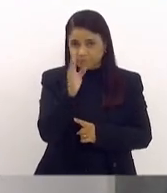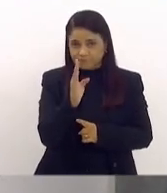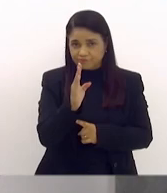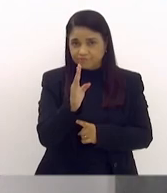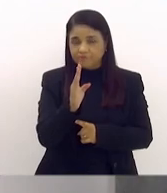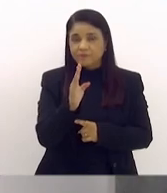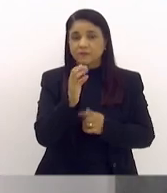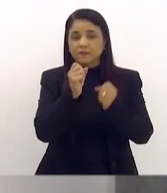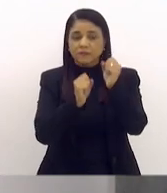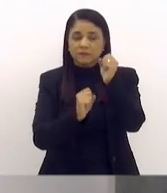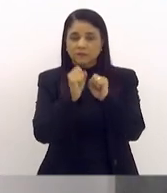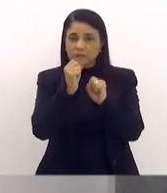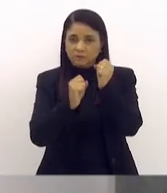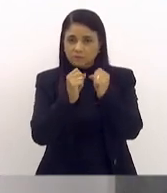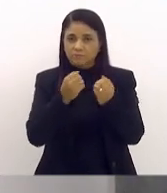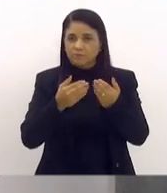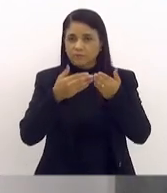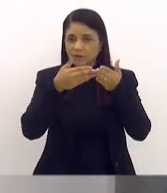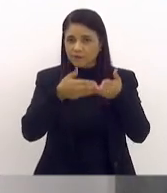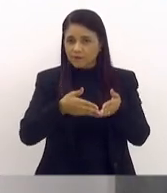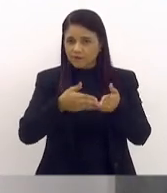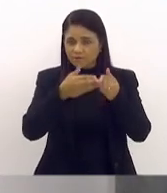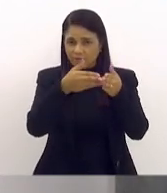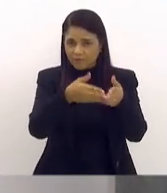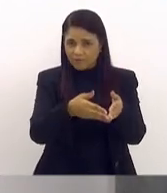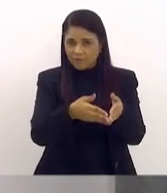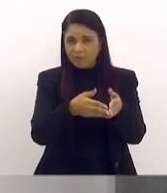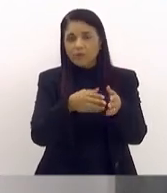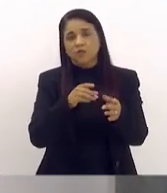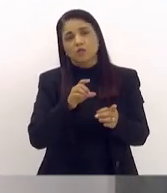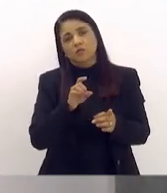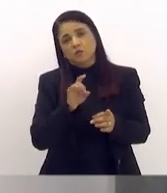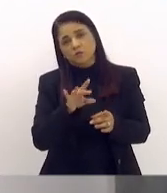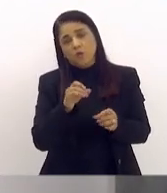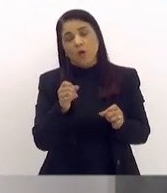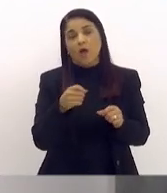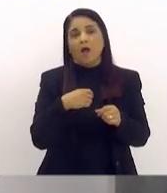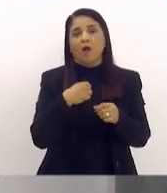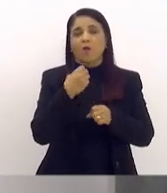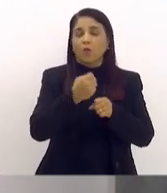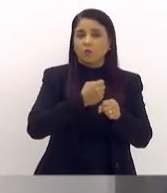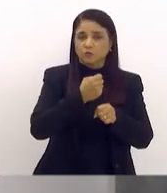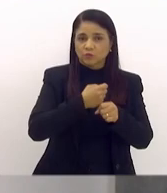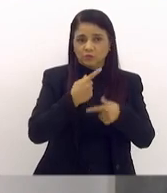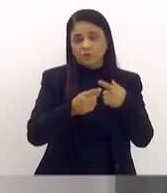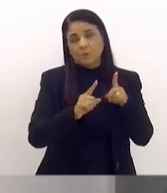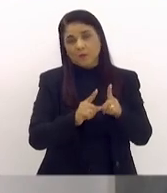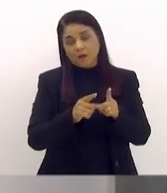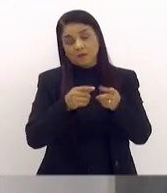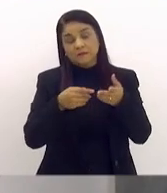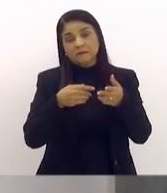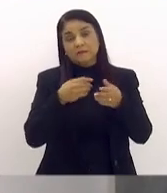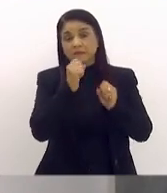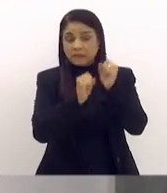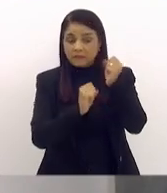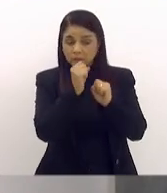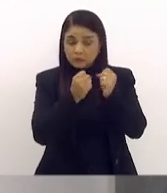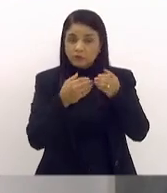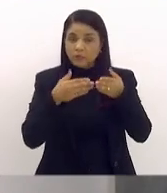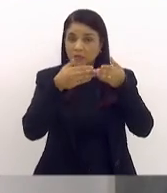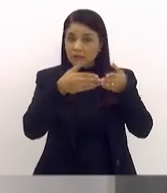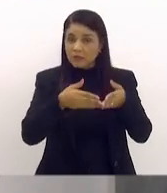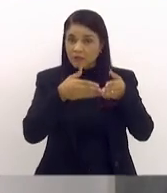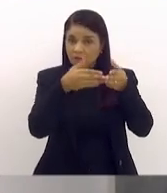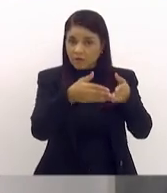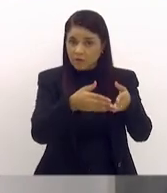de da indústria naval né não apenas a construção naval mas a indústria naval que vai para além eh